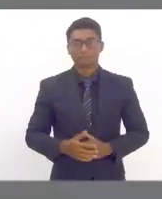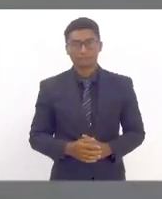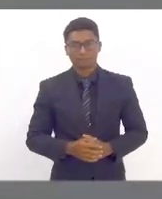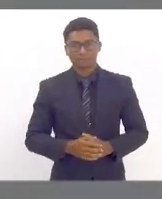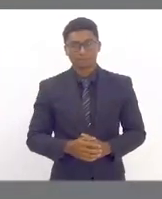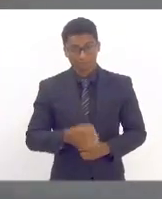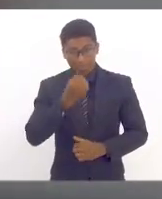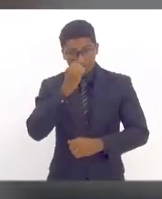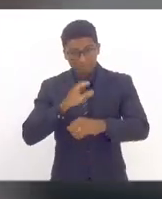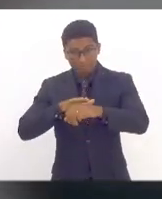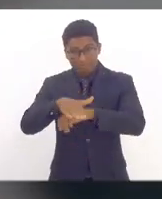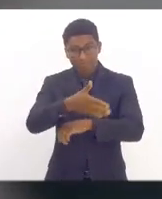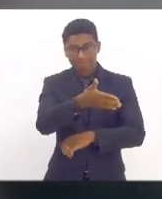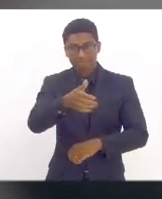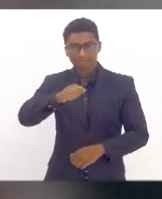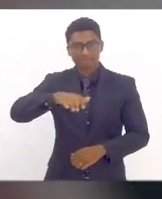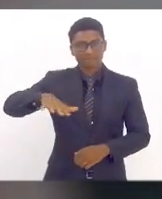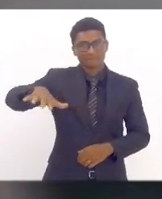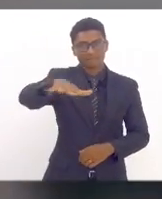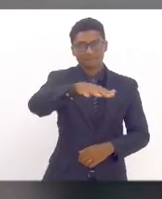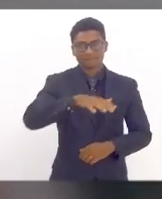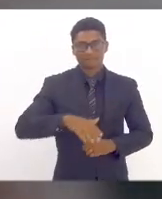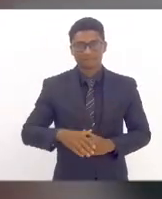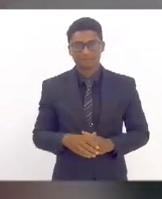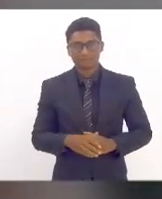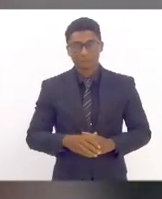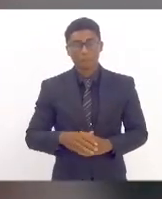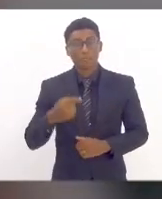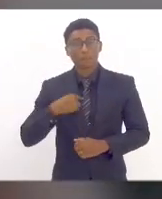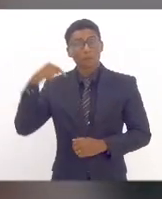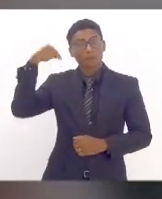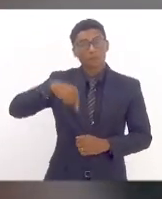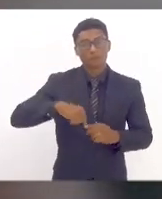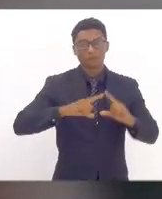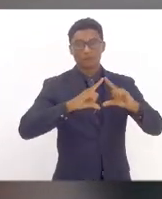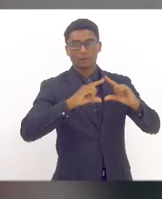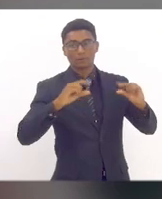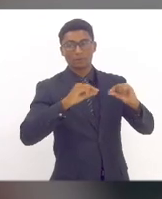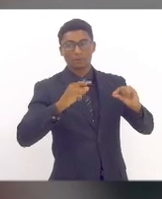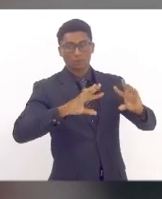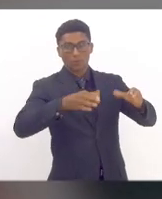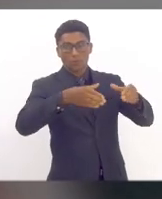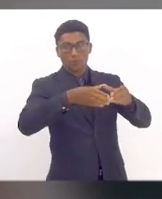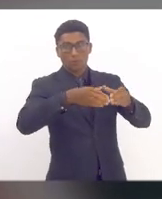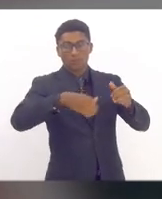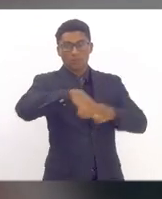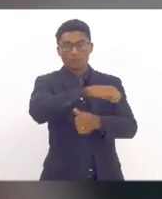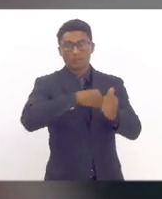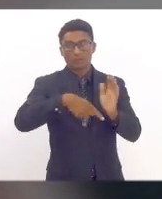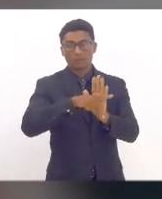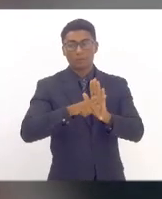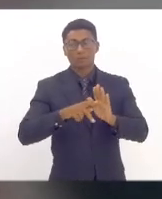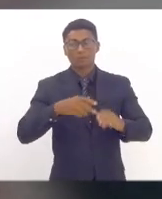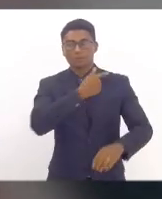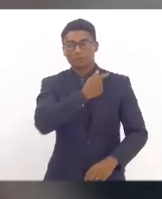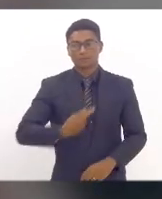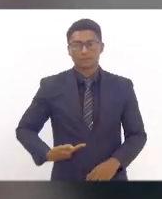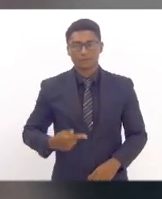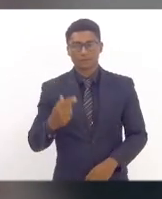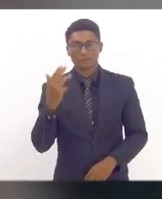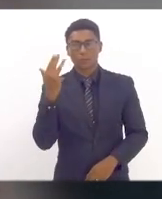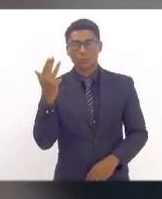Boa noite a todos todas tô aqui em Brasília no grupo de transição do Lula para o meio ambiente